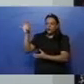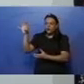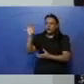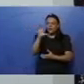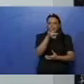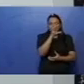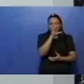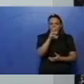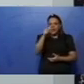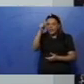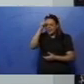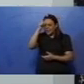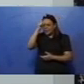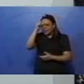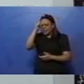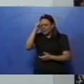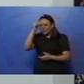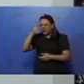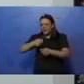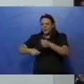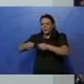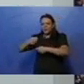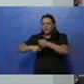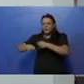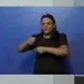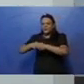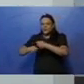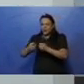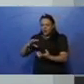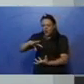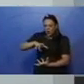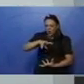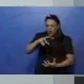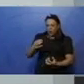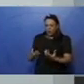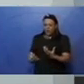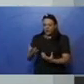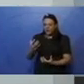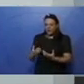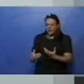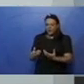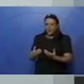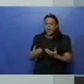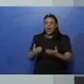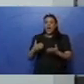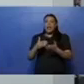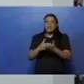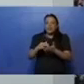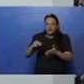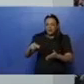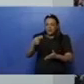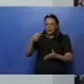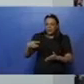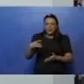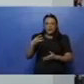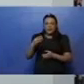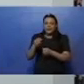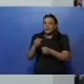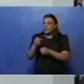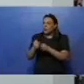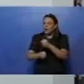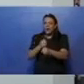a negociação internacional sobre o aquecimento do planeta chega a seu 23º ano sem avanço significativo à